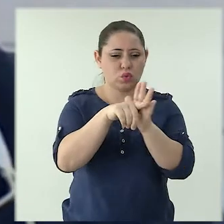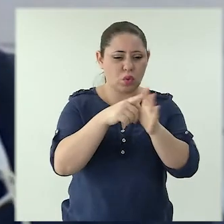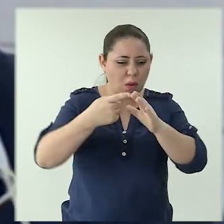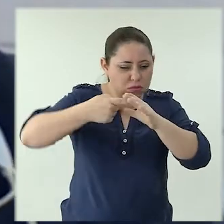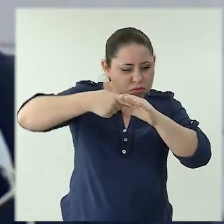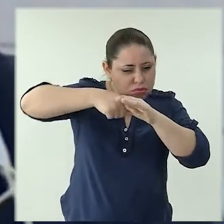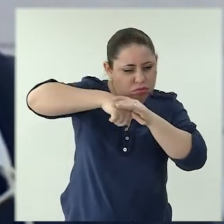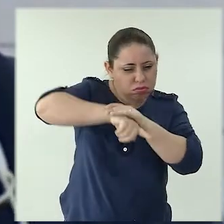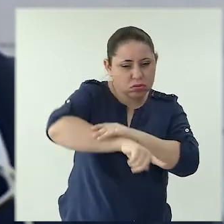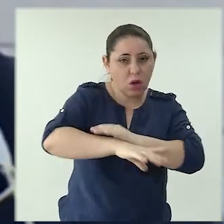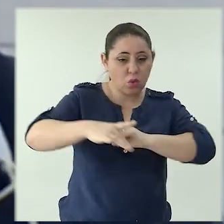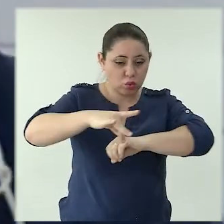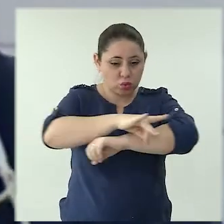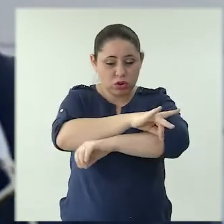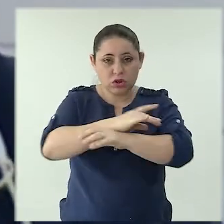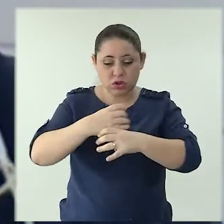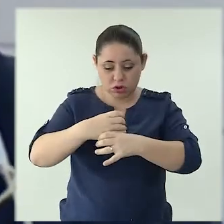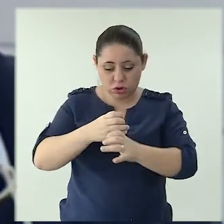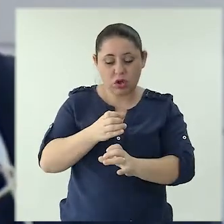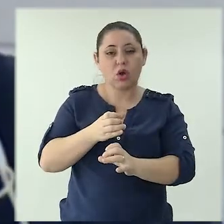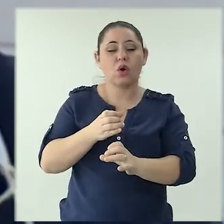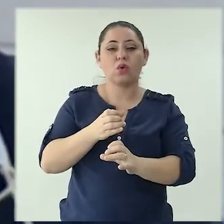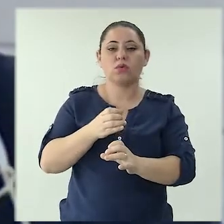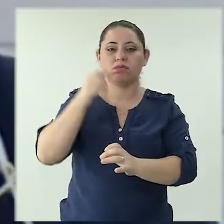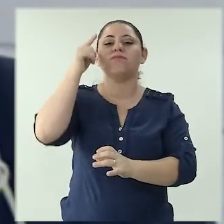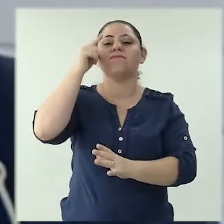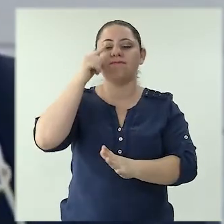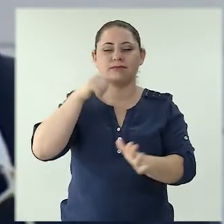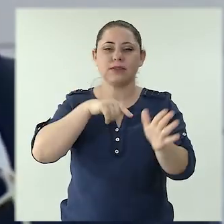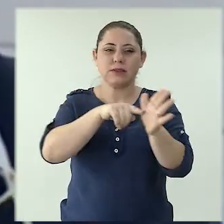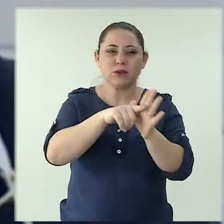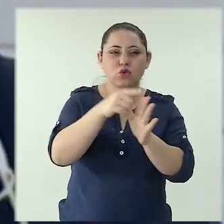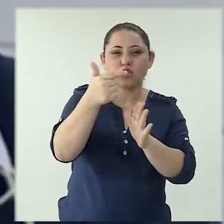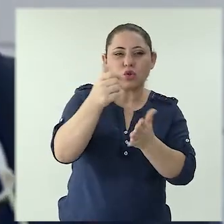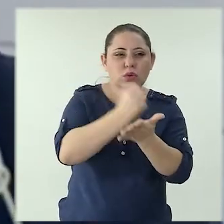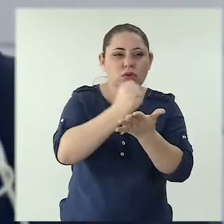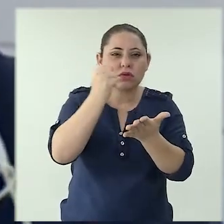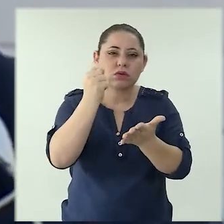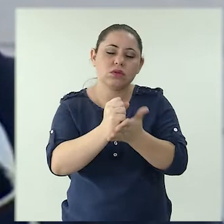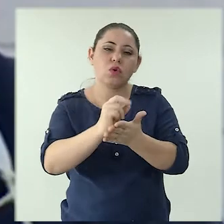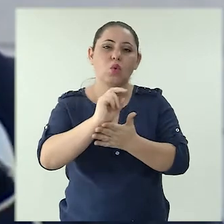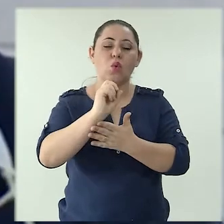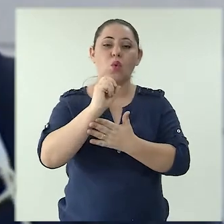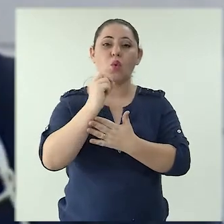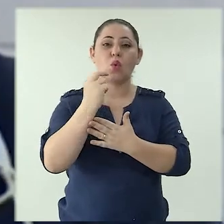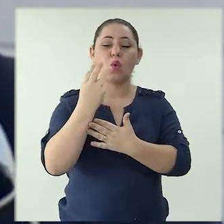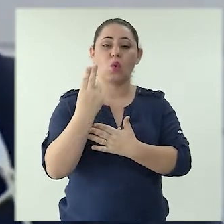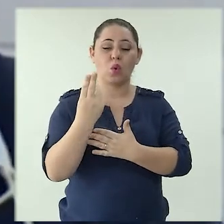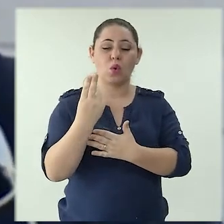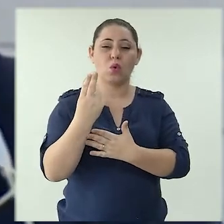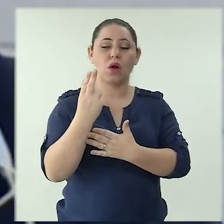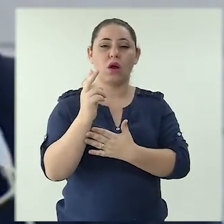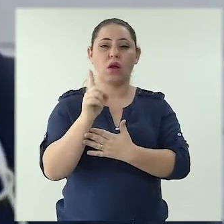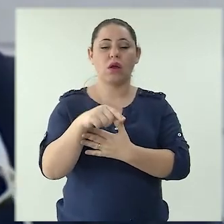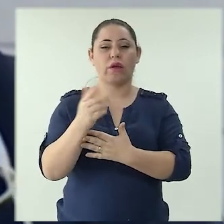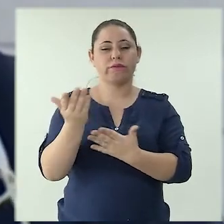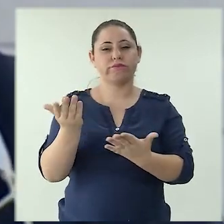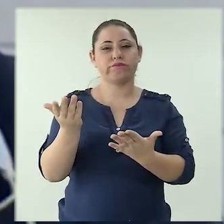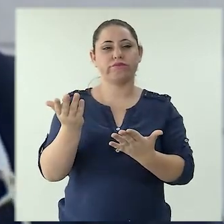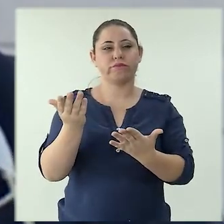estudo aprofundado, mas o engenheiro conseguirá fazer esse estudo a partir de outras matrículas, ou até